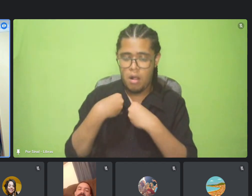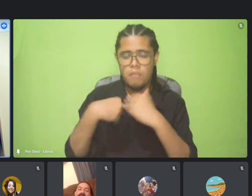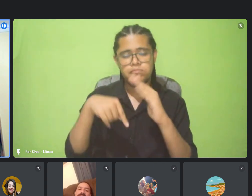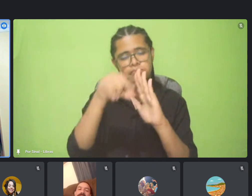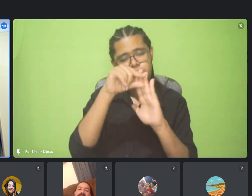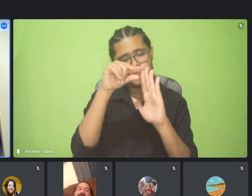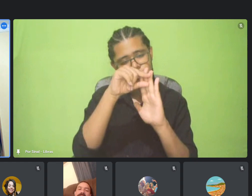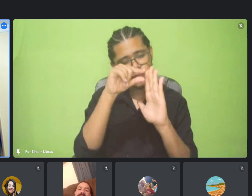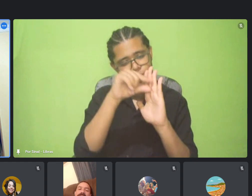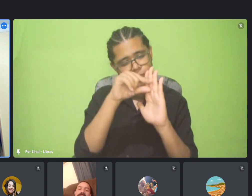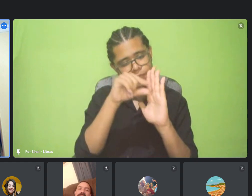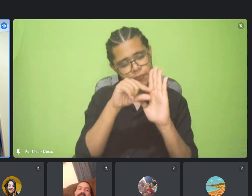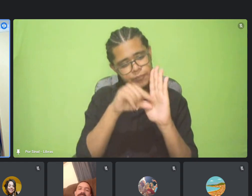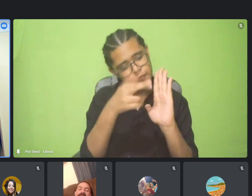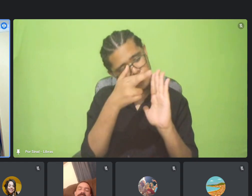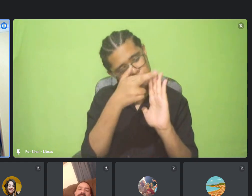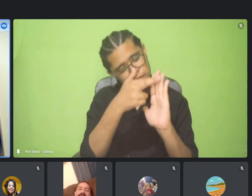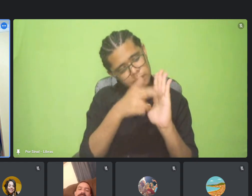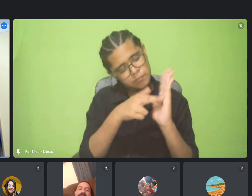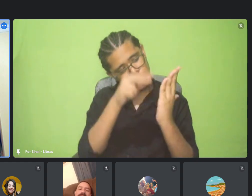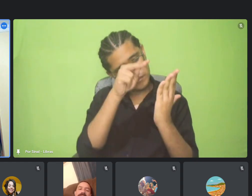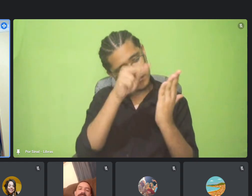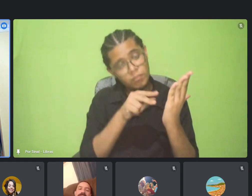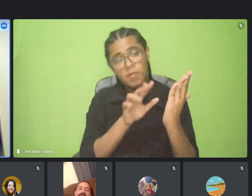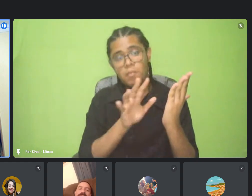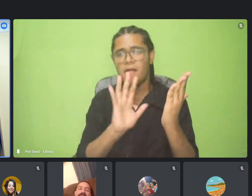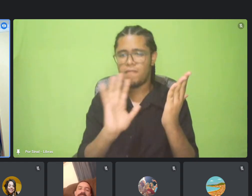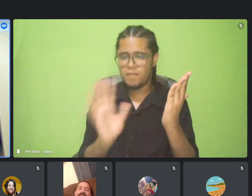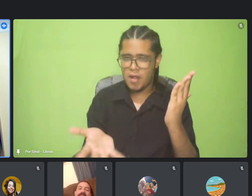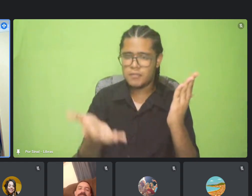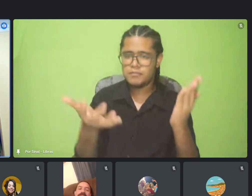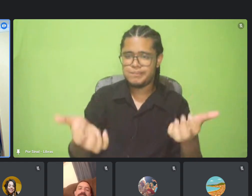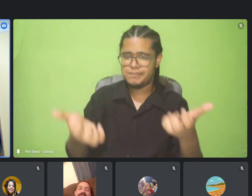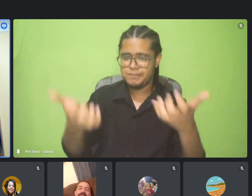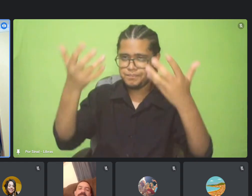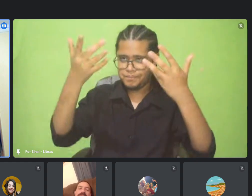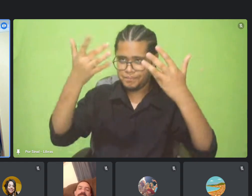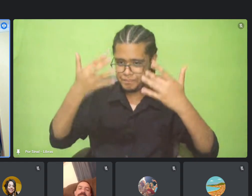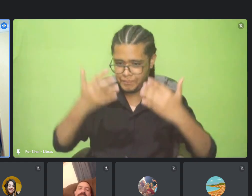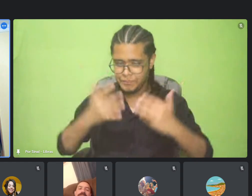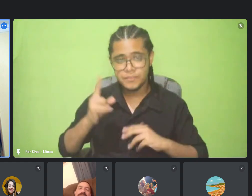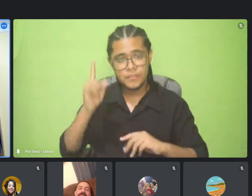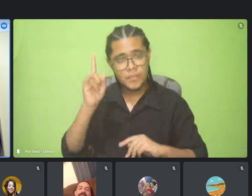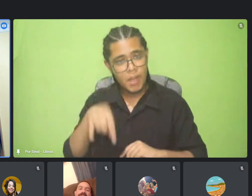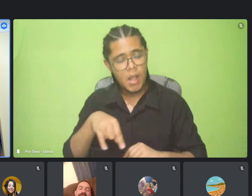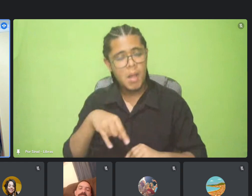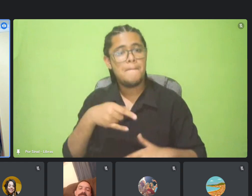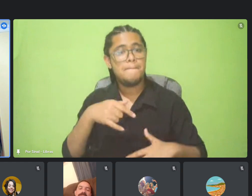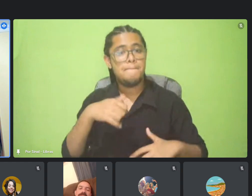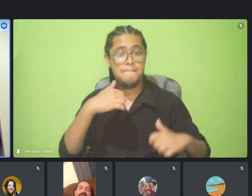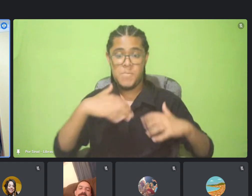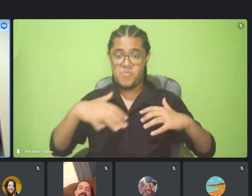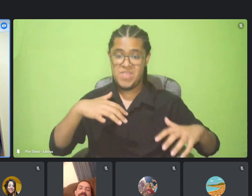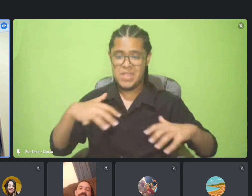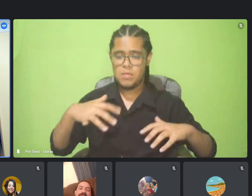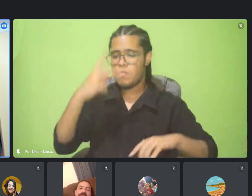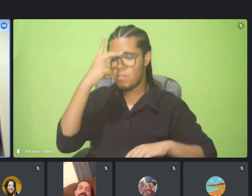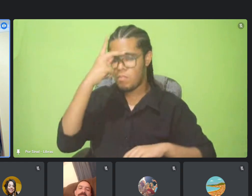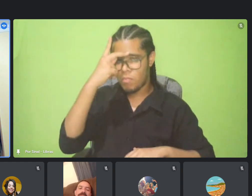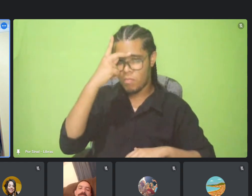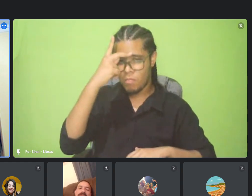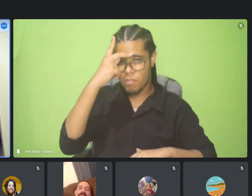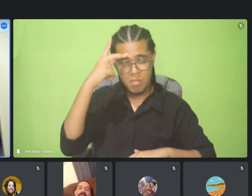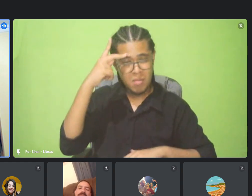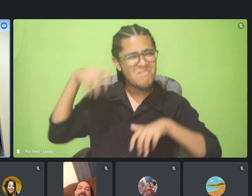gente já ouviu que o movimento das pessoas em situação de rua já demandou, né, essa proposta, eu acho que